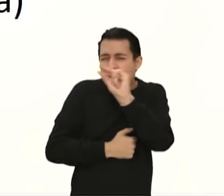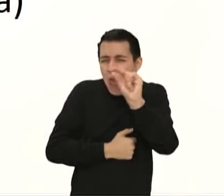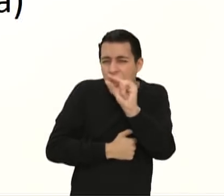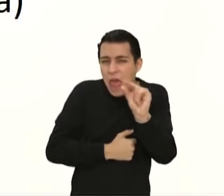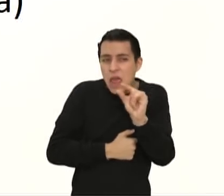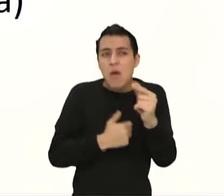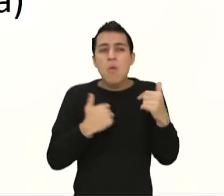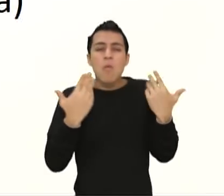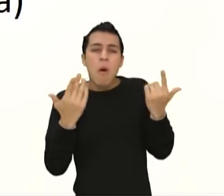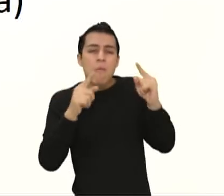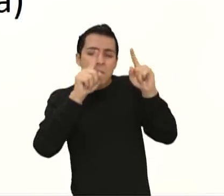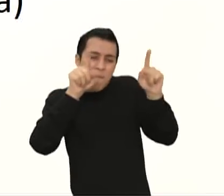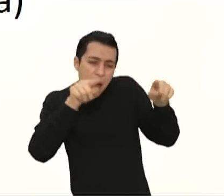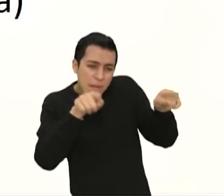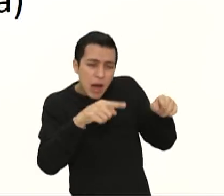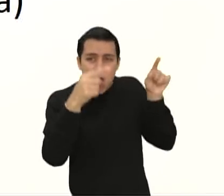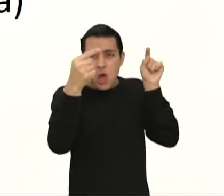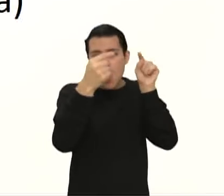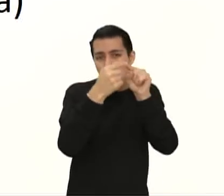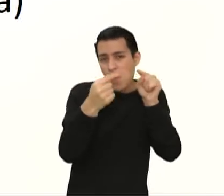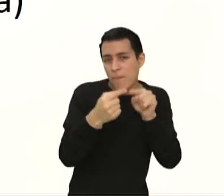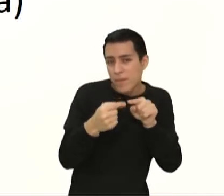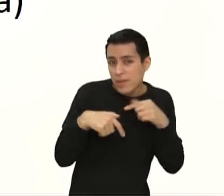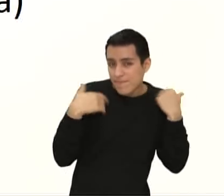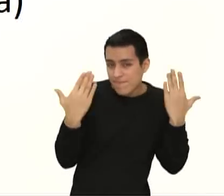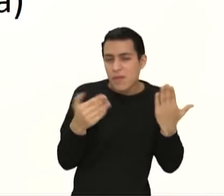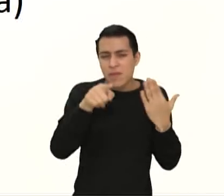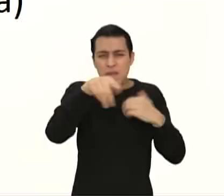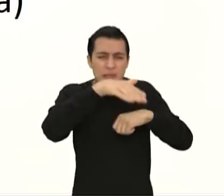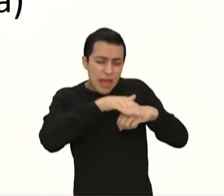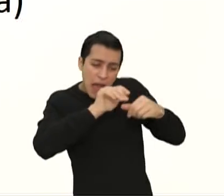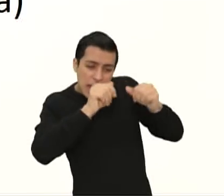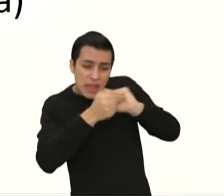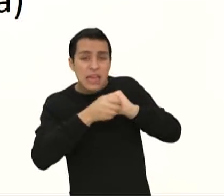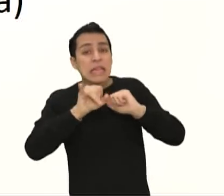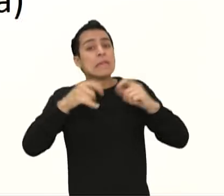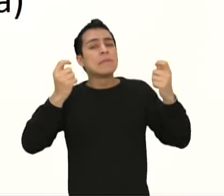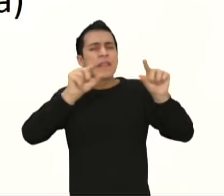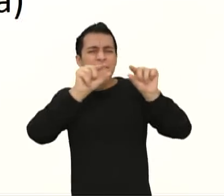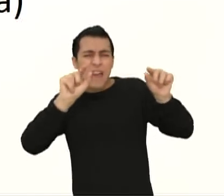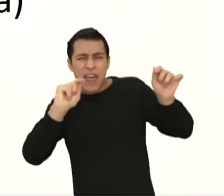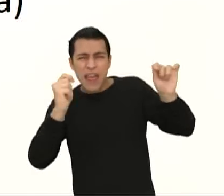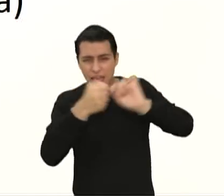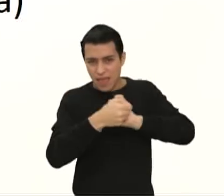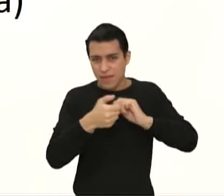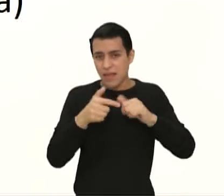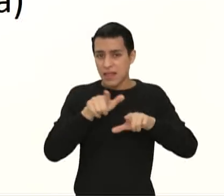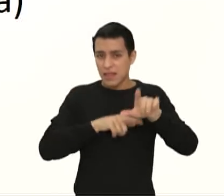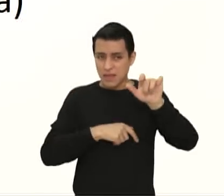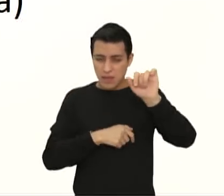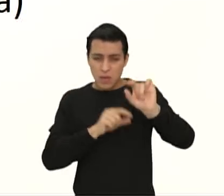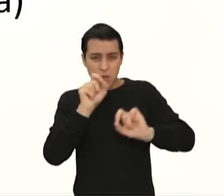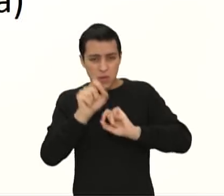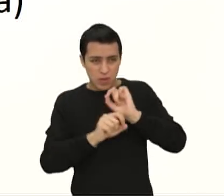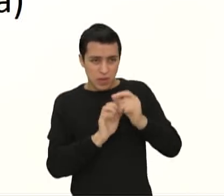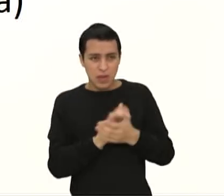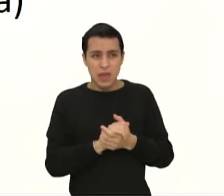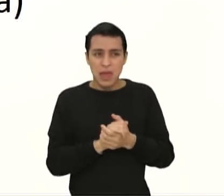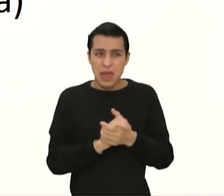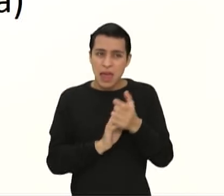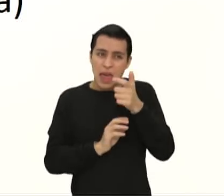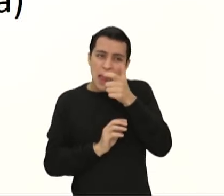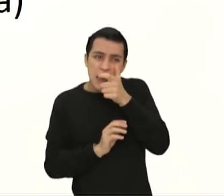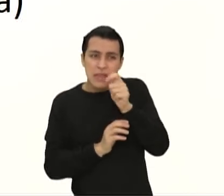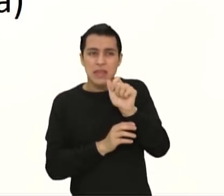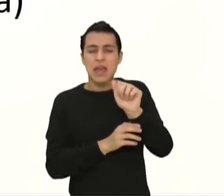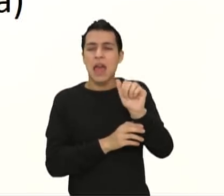indicados entre parênteses. Faça as adaptações necessárias. Letra A. Assistiu ao